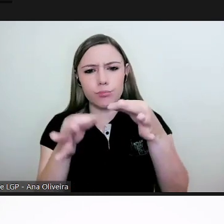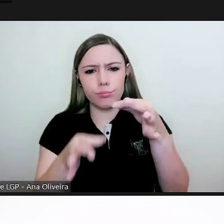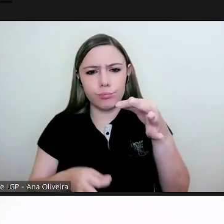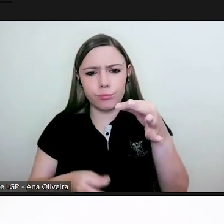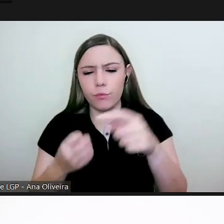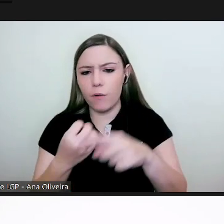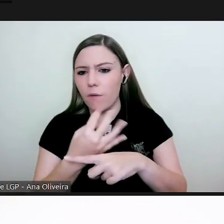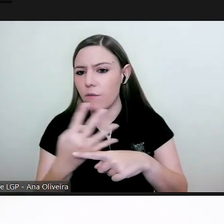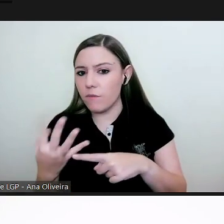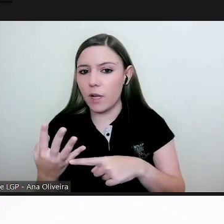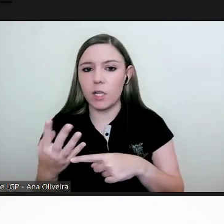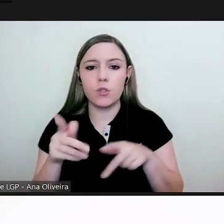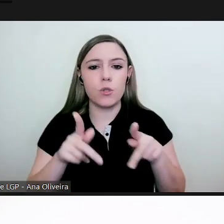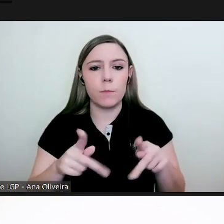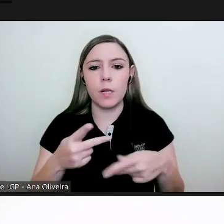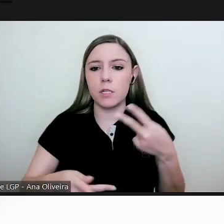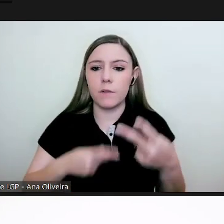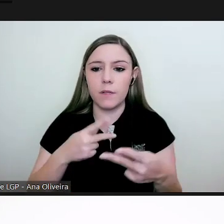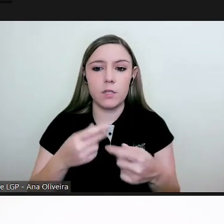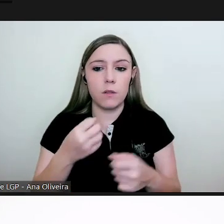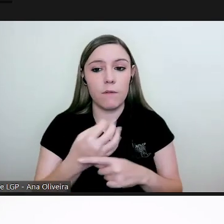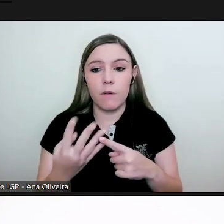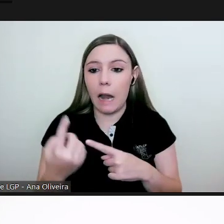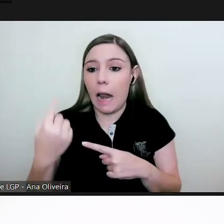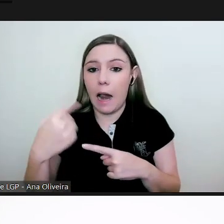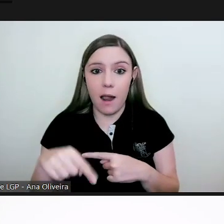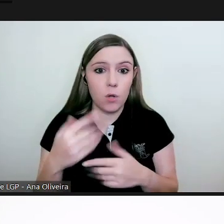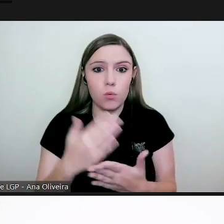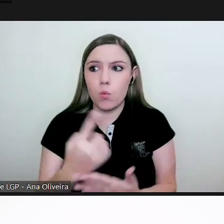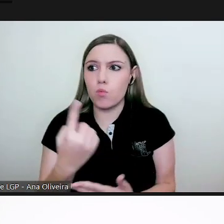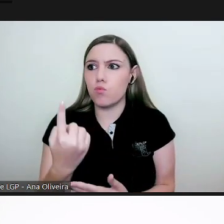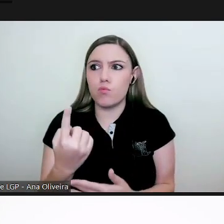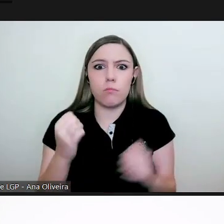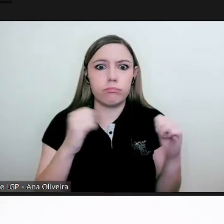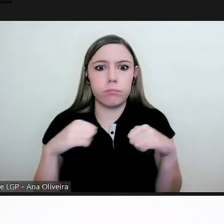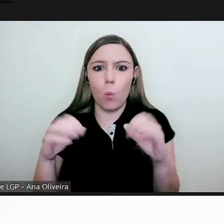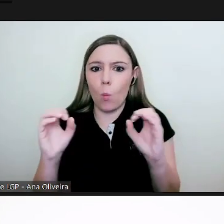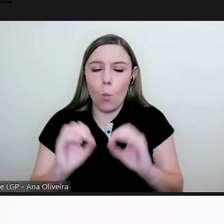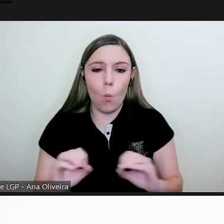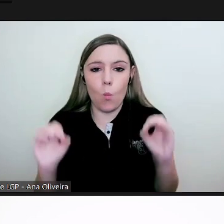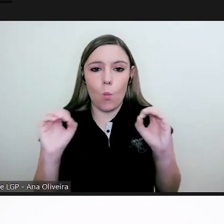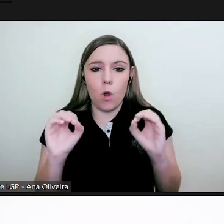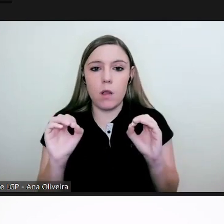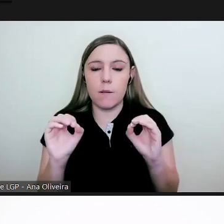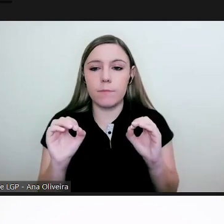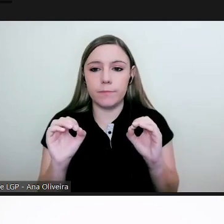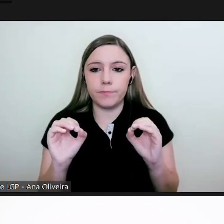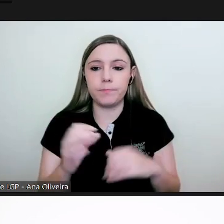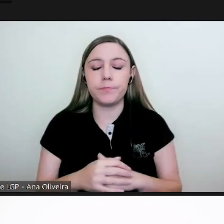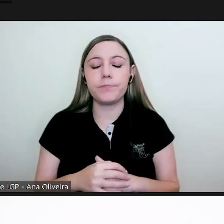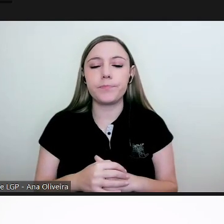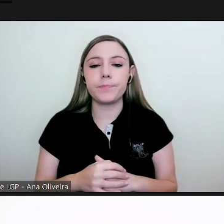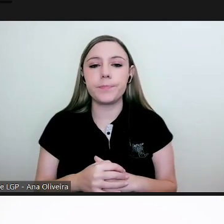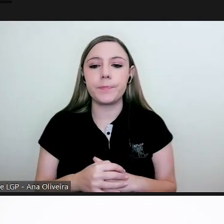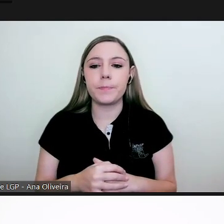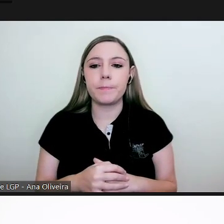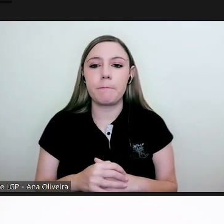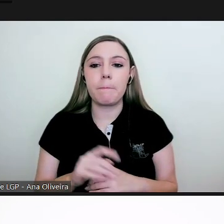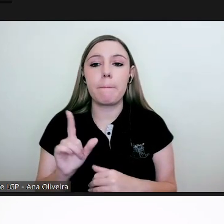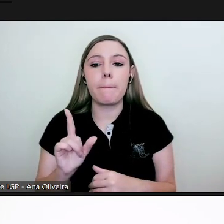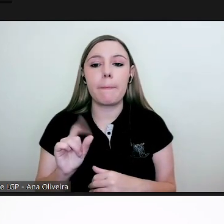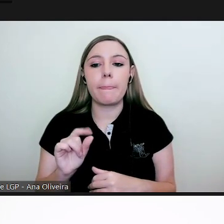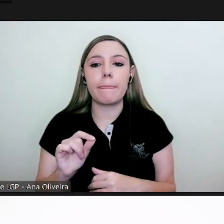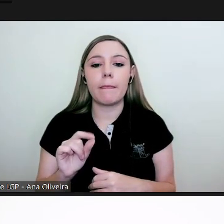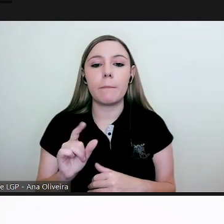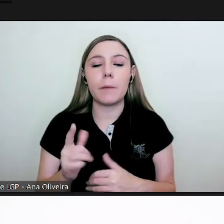métodos de avaliação, não há unanimidade, não há consensos. Em última instância,